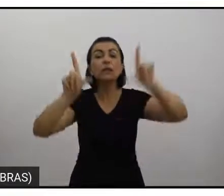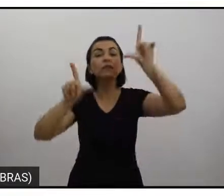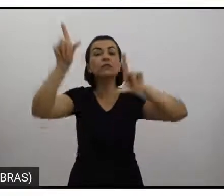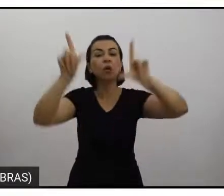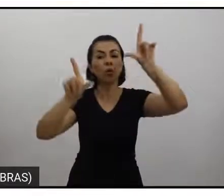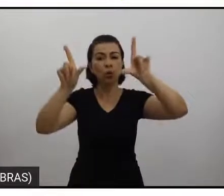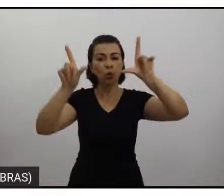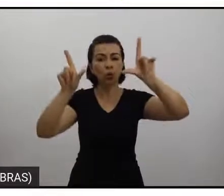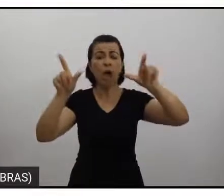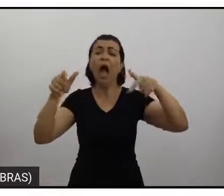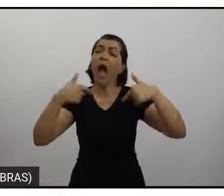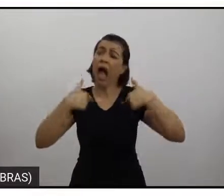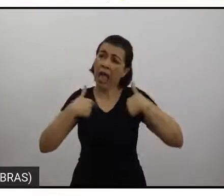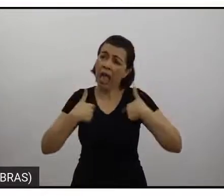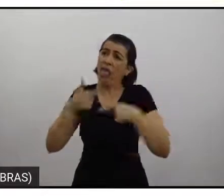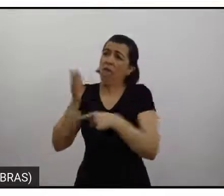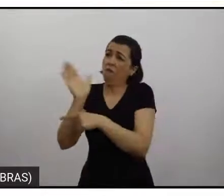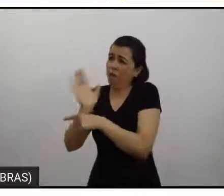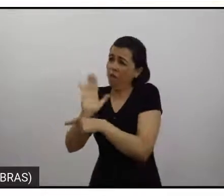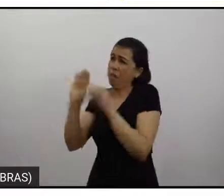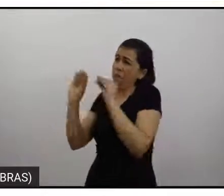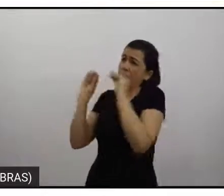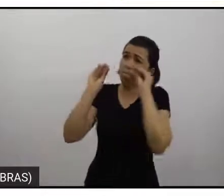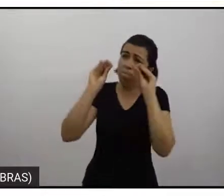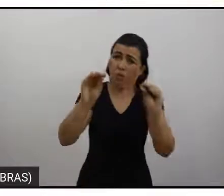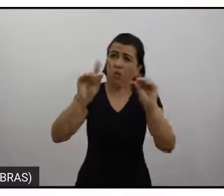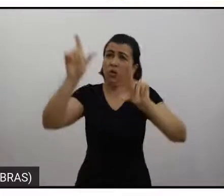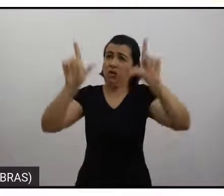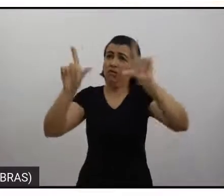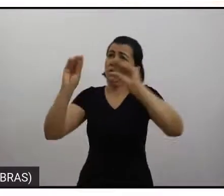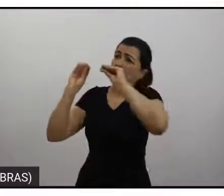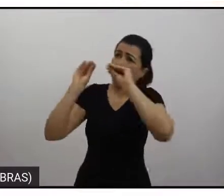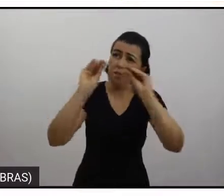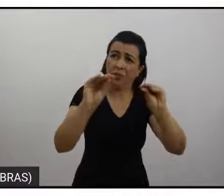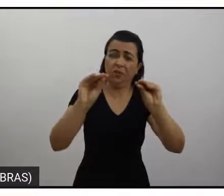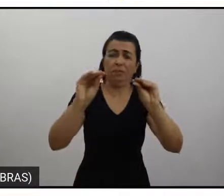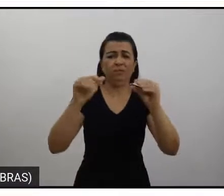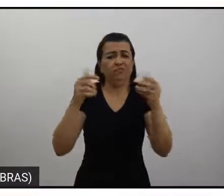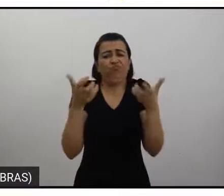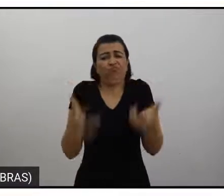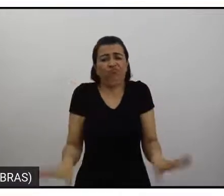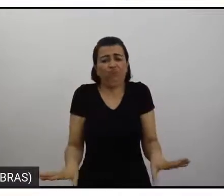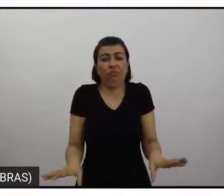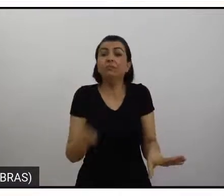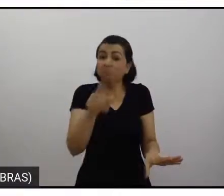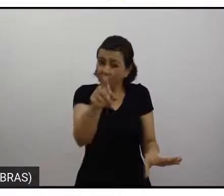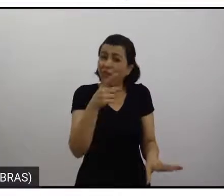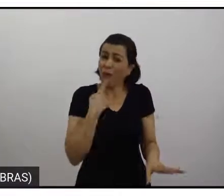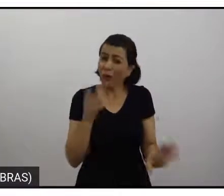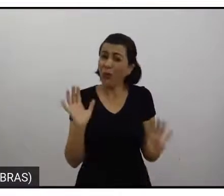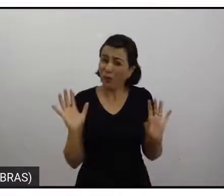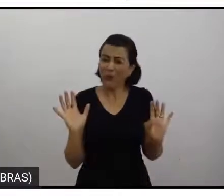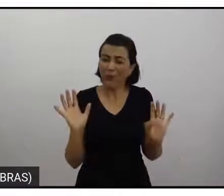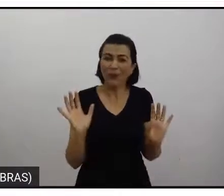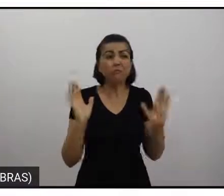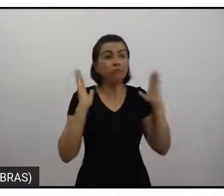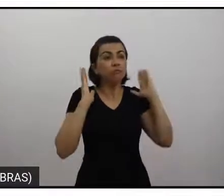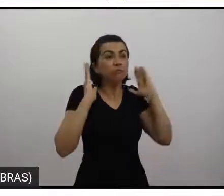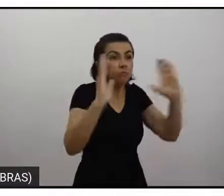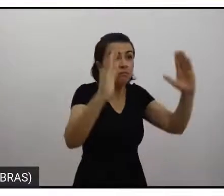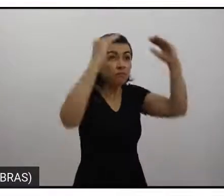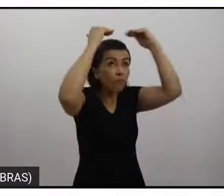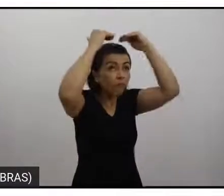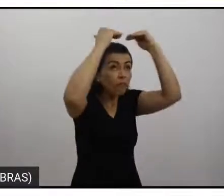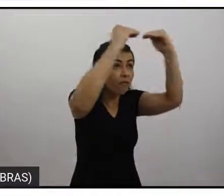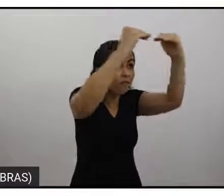interessada na televisão ou em passar o vídeo na televisão, e nas videocabine seria um lugar que seria